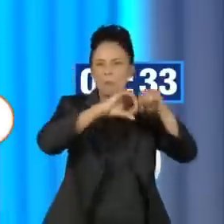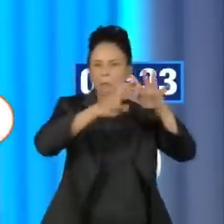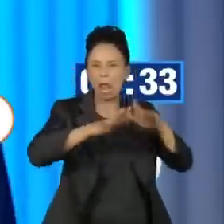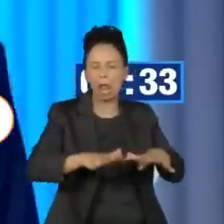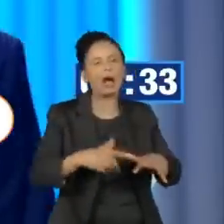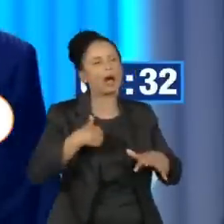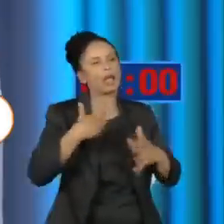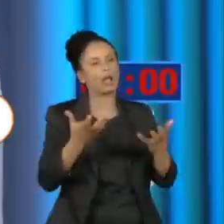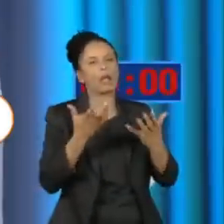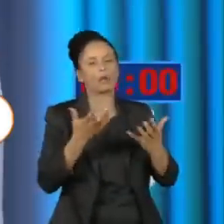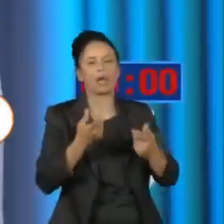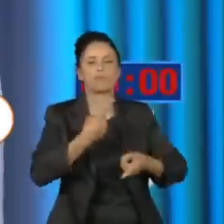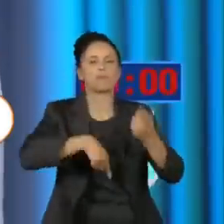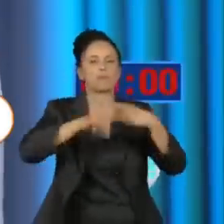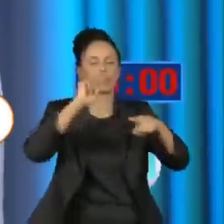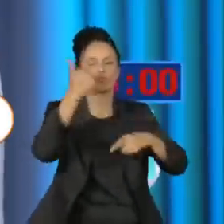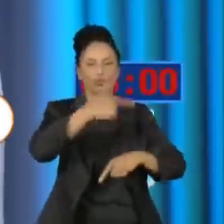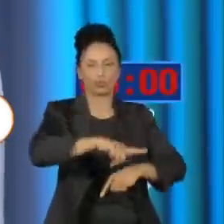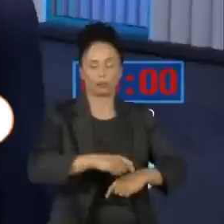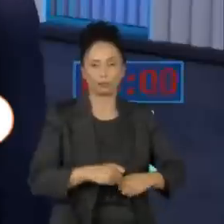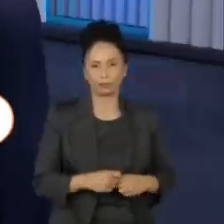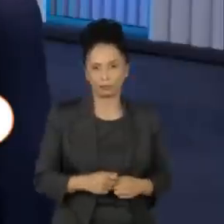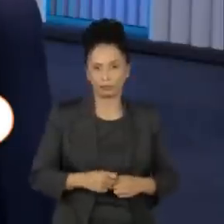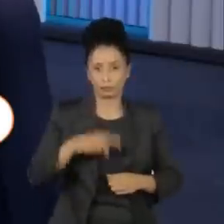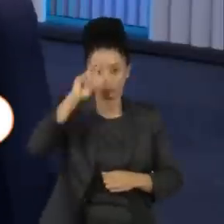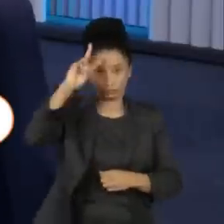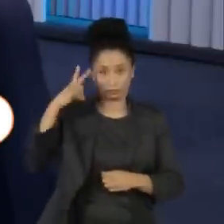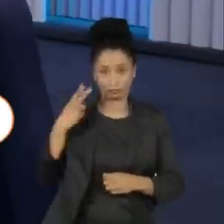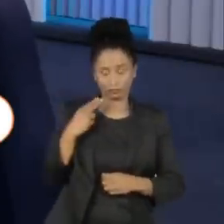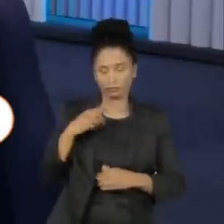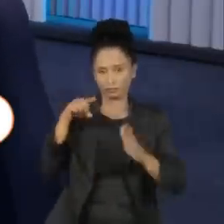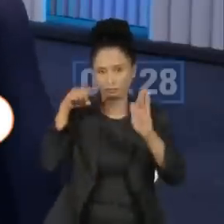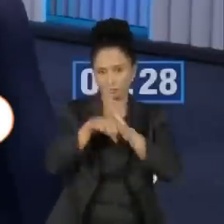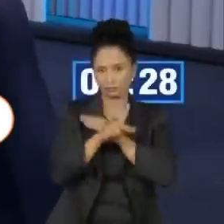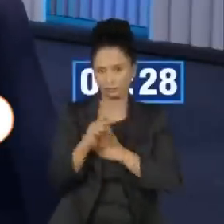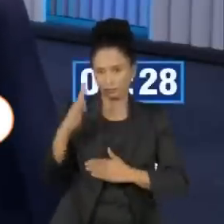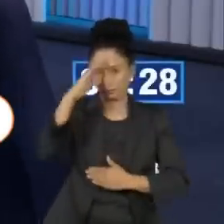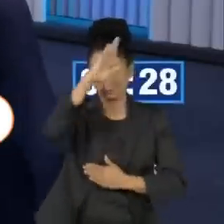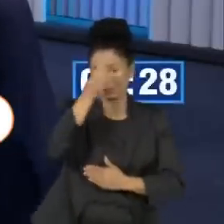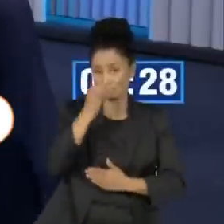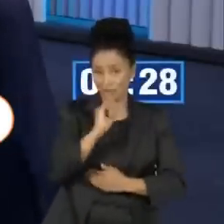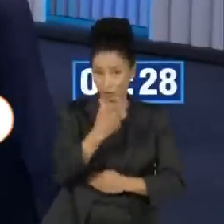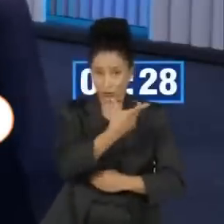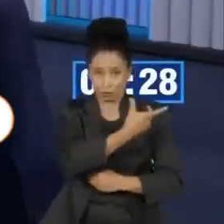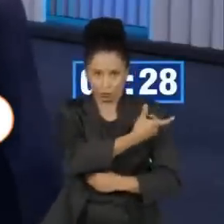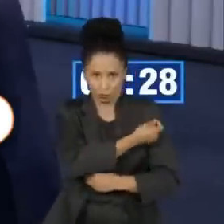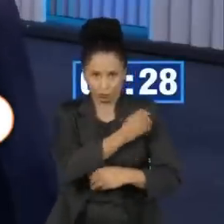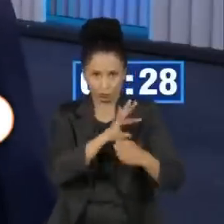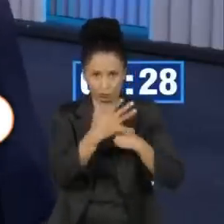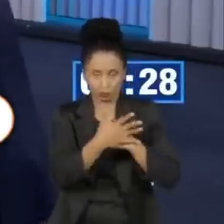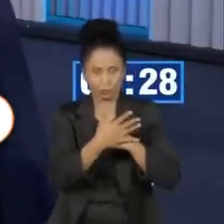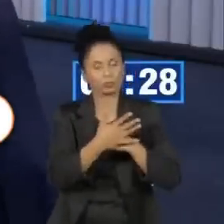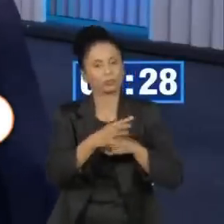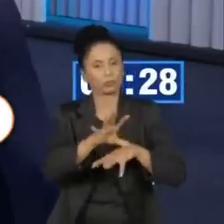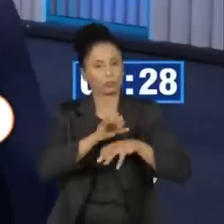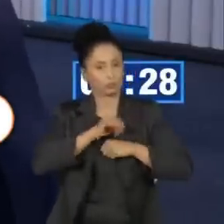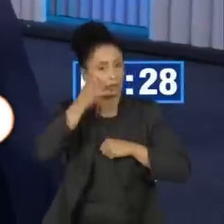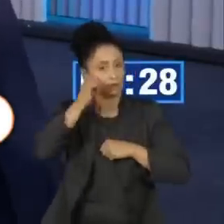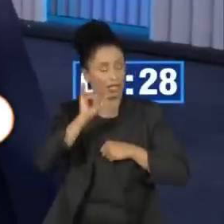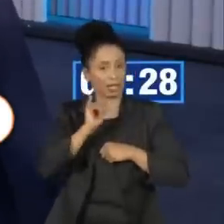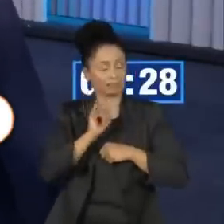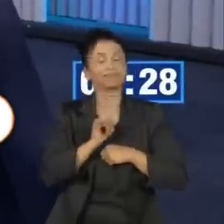as leis de fomento quando o Soraia tronic perguntou a bolsonaro se ele tomou a vacina contra covid ele